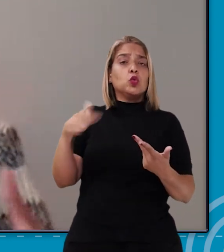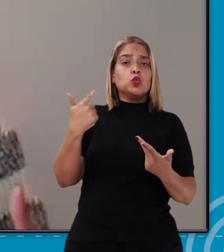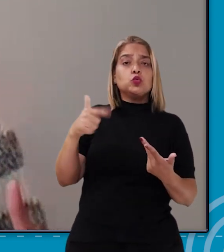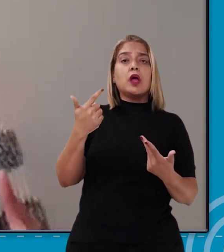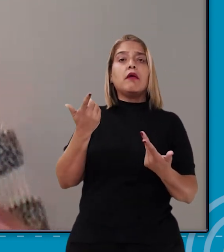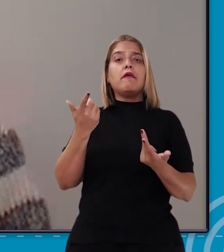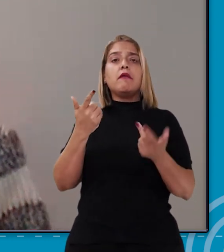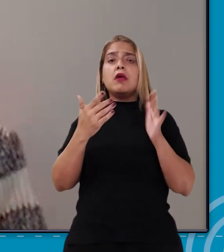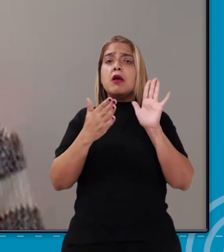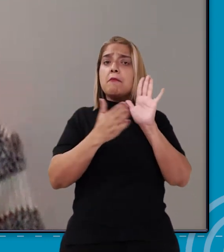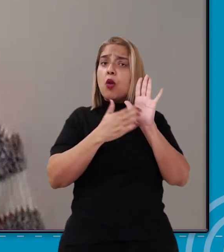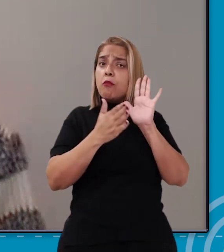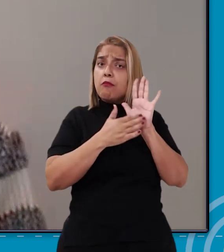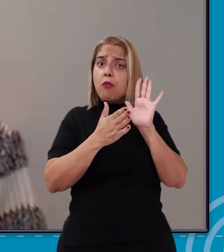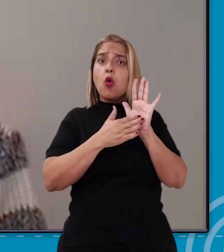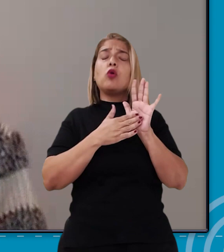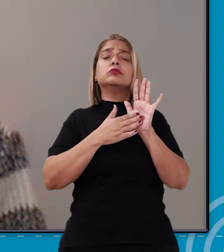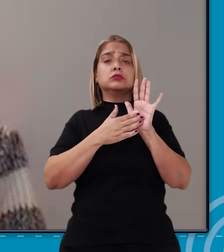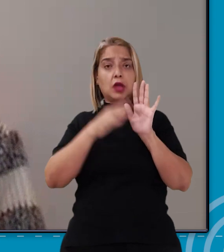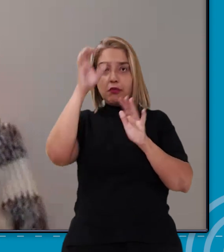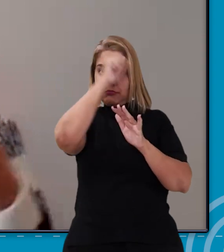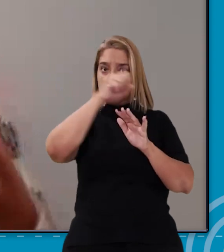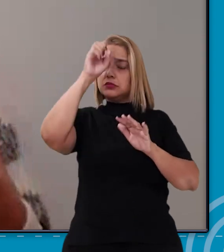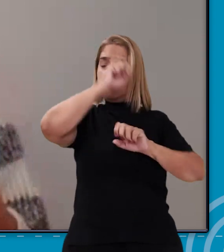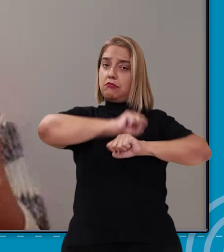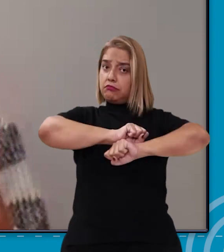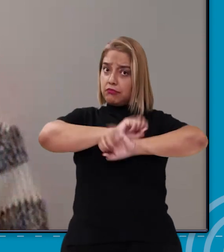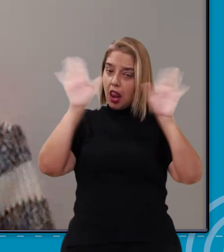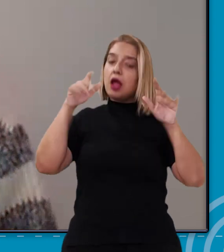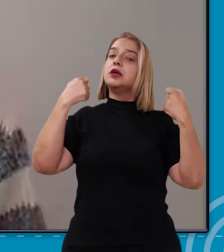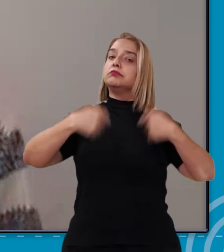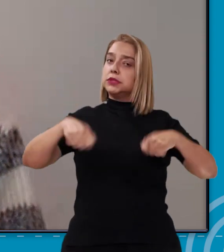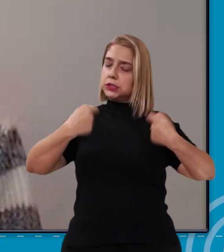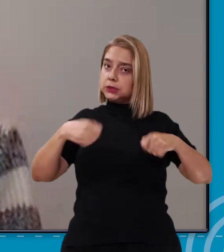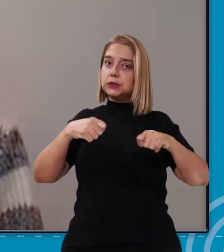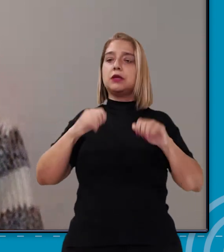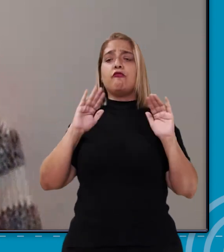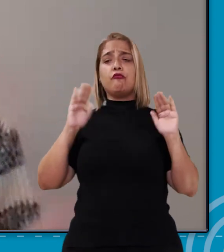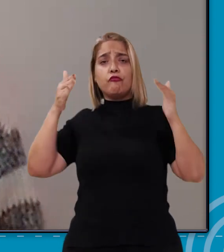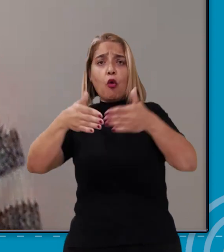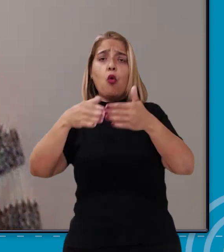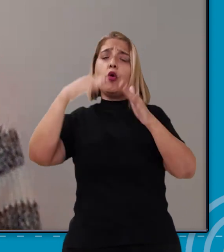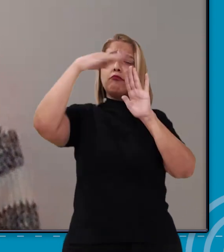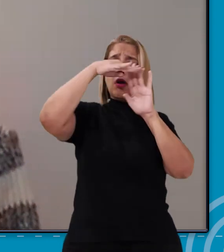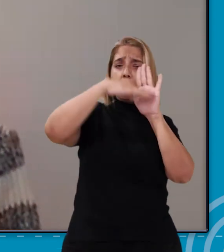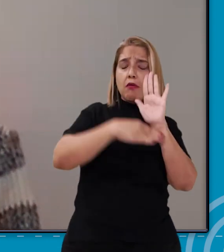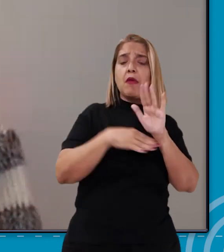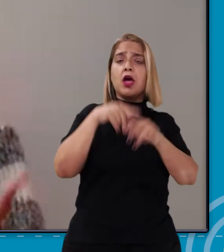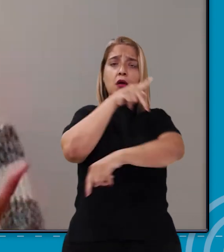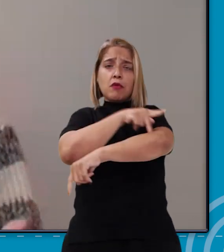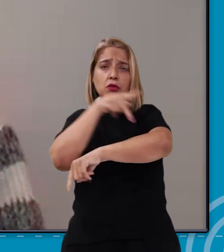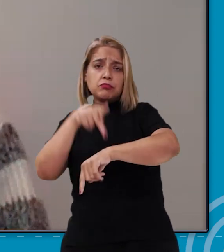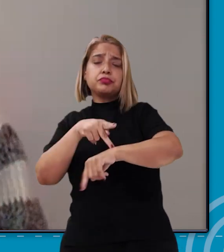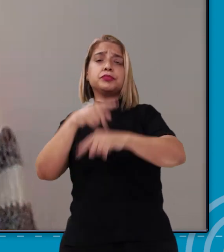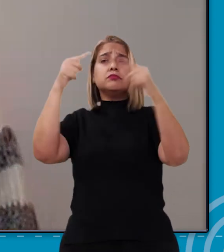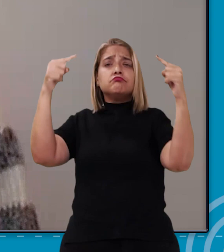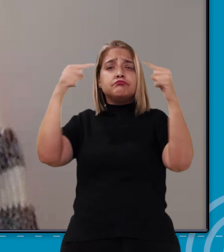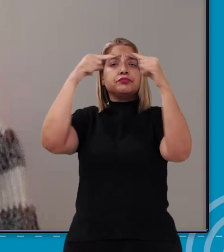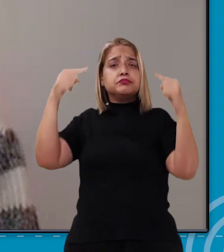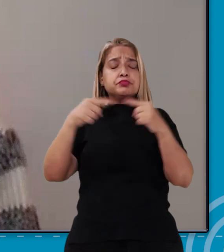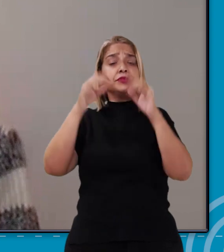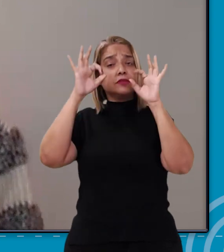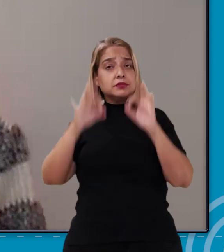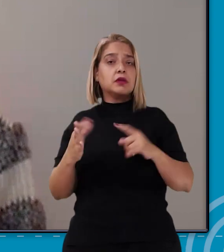um objetivo, que não tenha uma proposta de aprendizagem bem clara. É preciso que a gente tenha